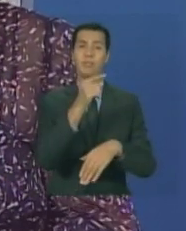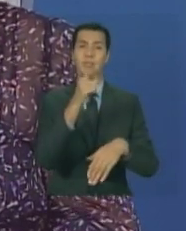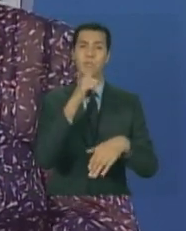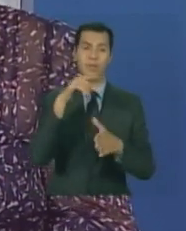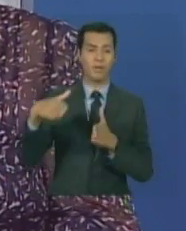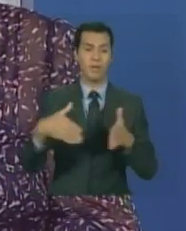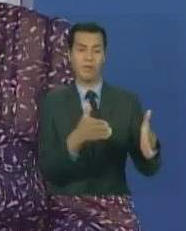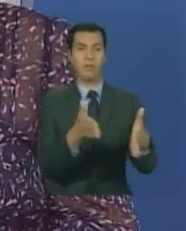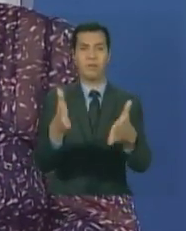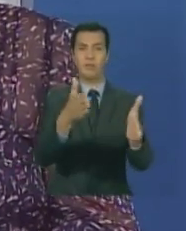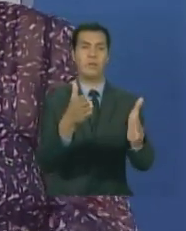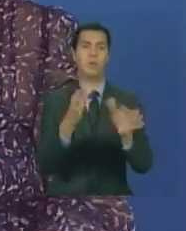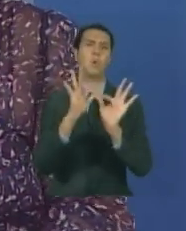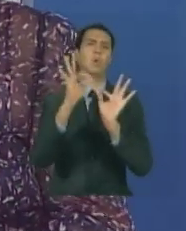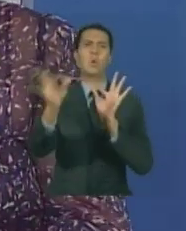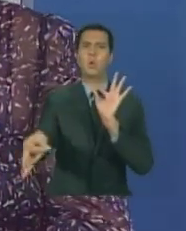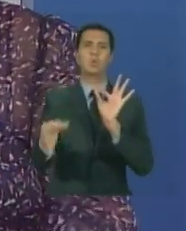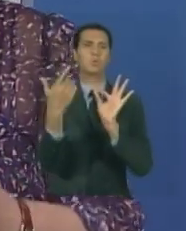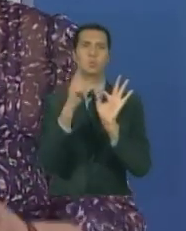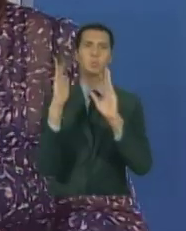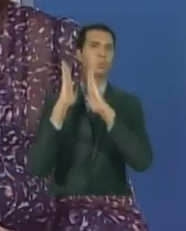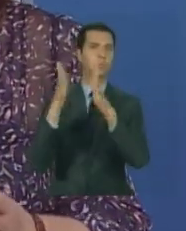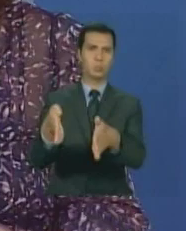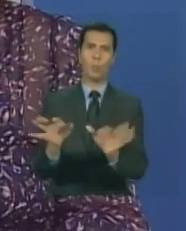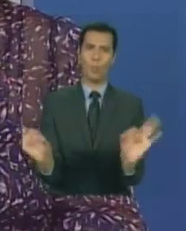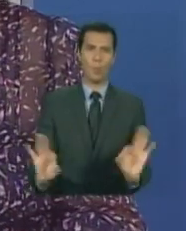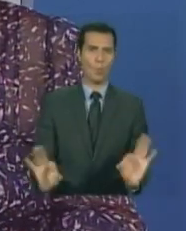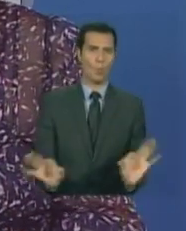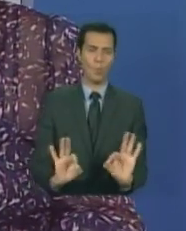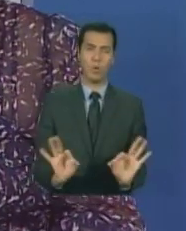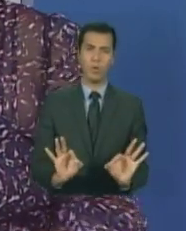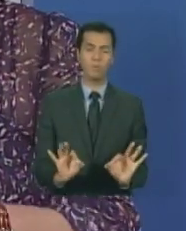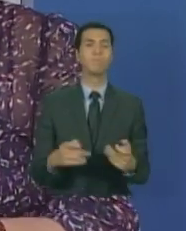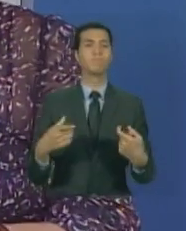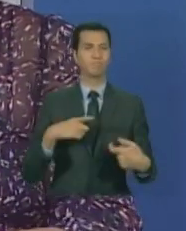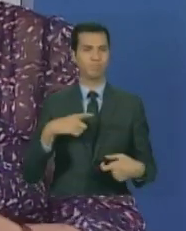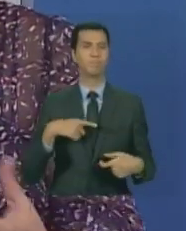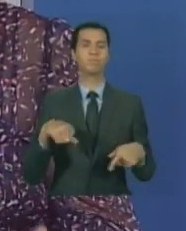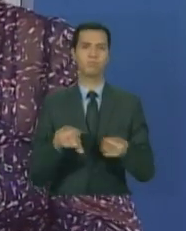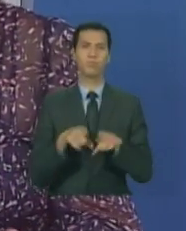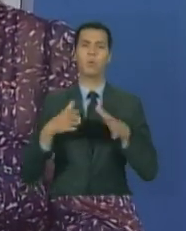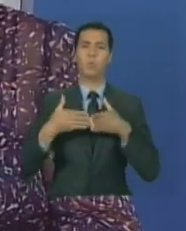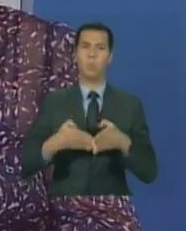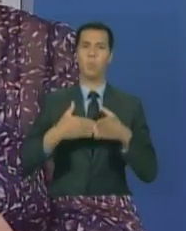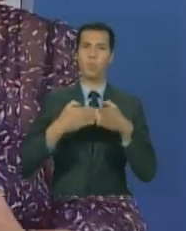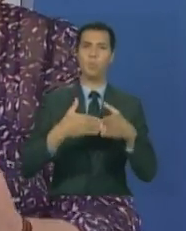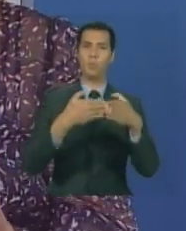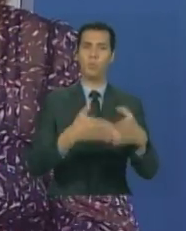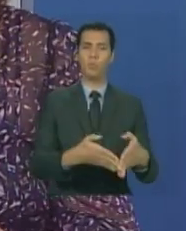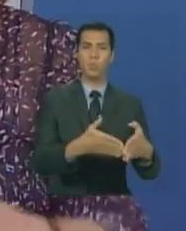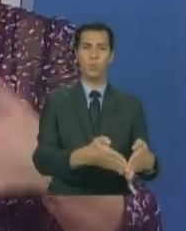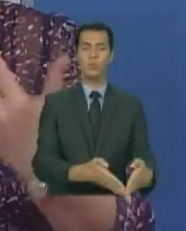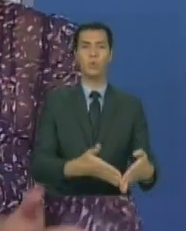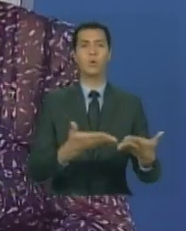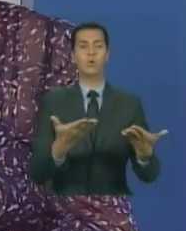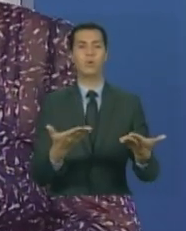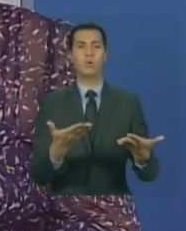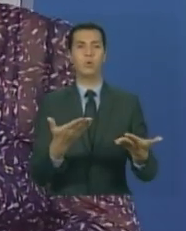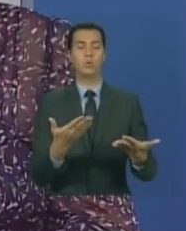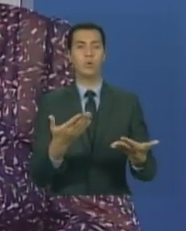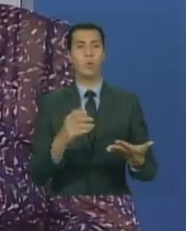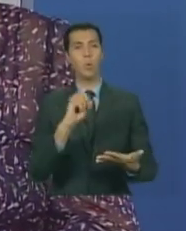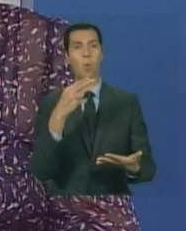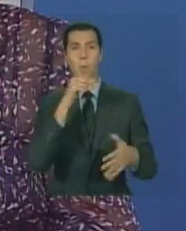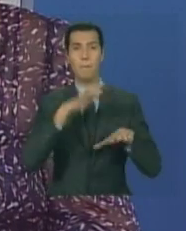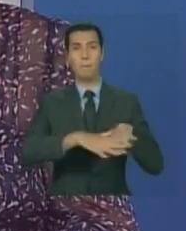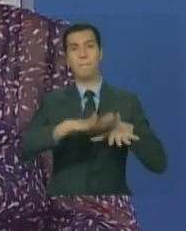regiões que a gente não tem, que as estradas são fluviais, né, sejam em complexos de ilhas marítimas, como também na